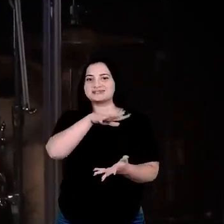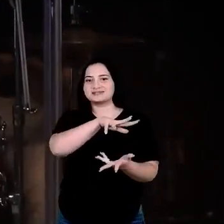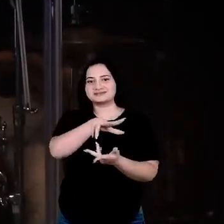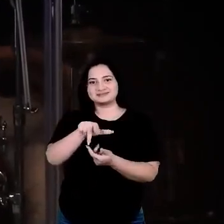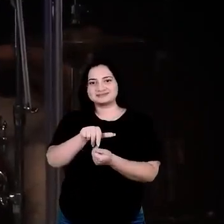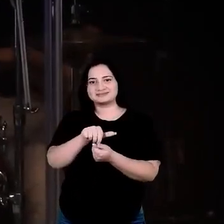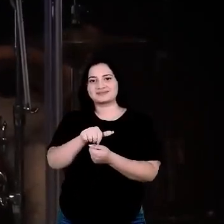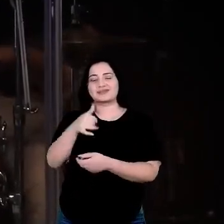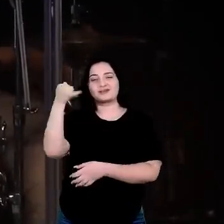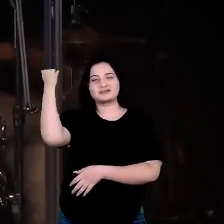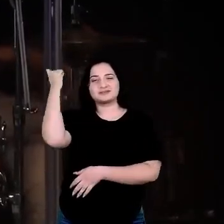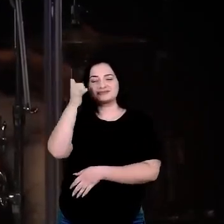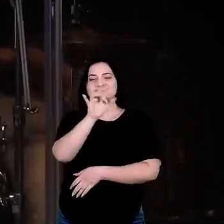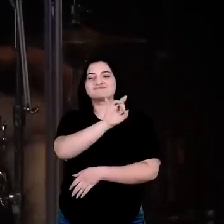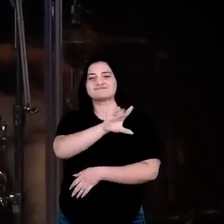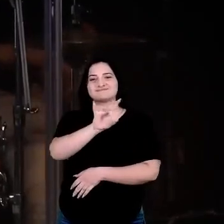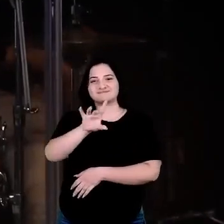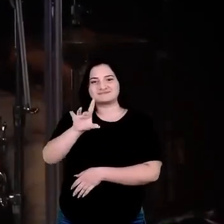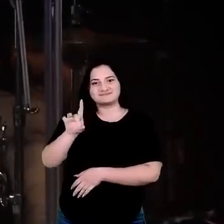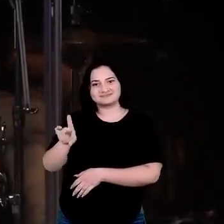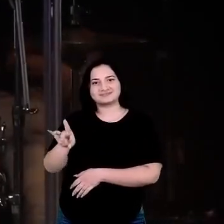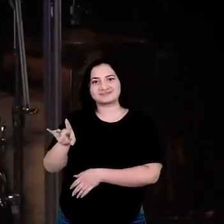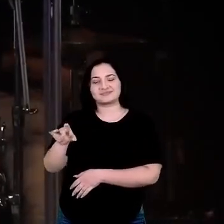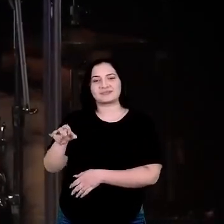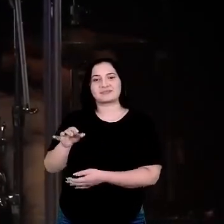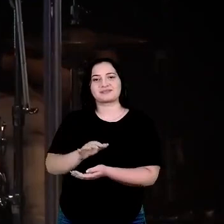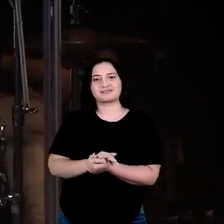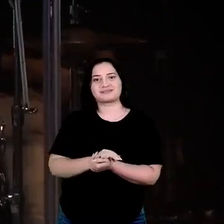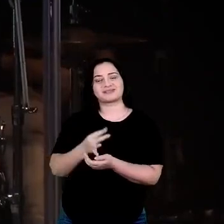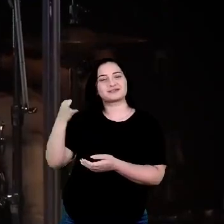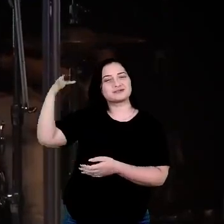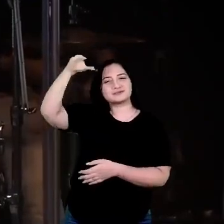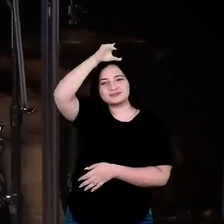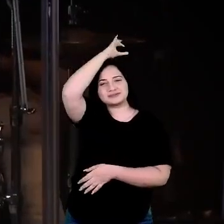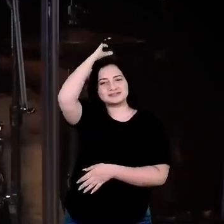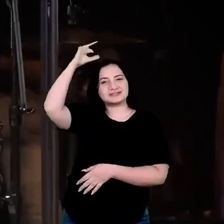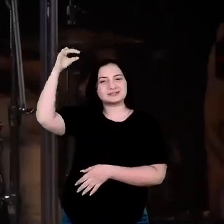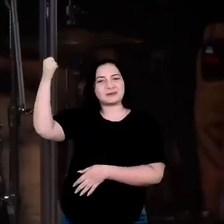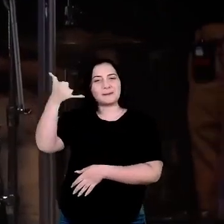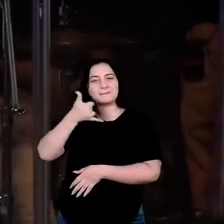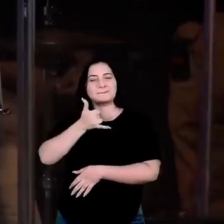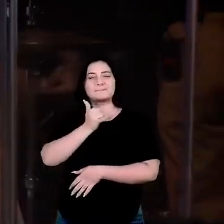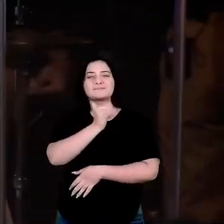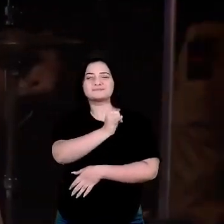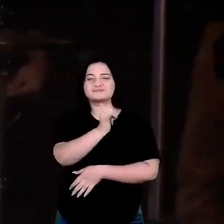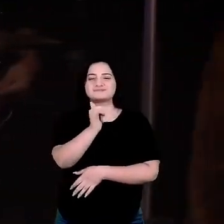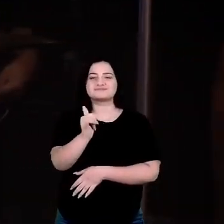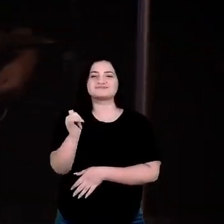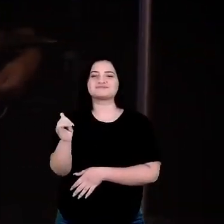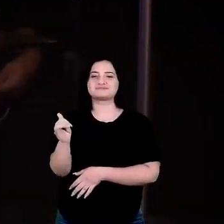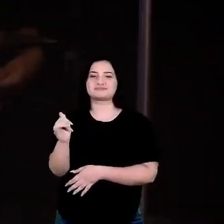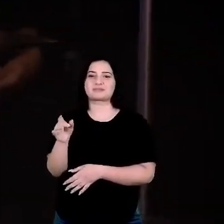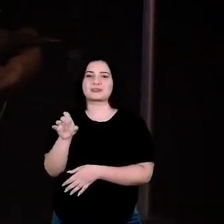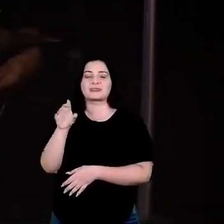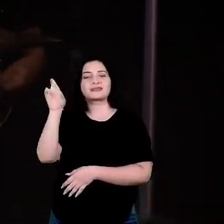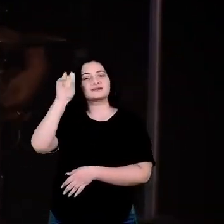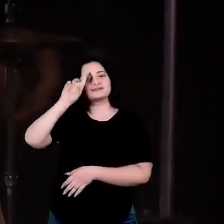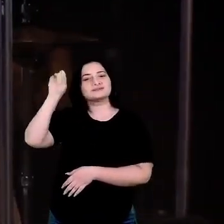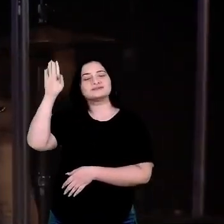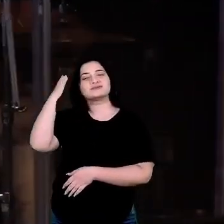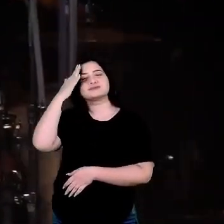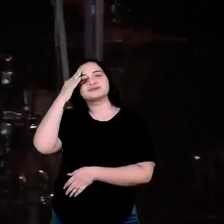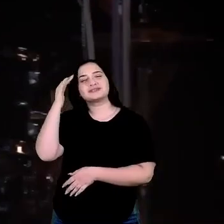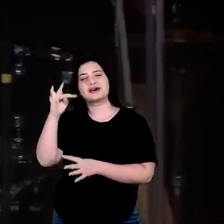Espírito, está chegando, que Teu Espírito Santo agora, nesse momento, possa ministrar em cada coração, Pai. Só o Senhor sabe o que cada um